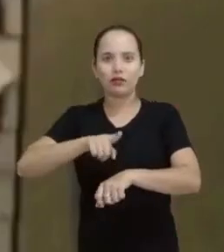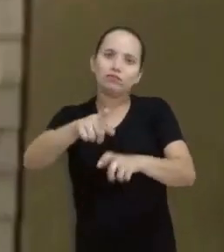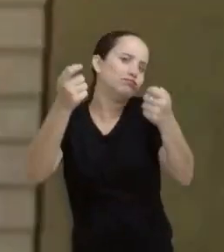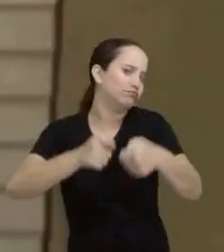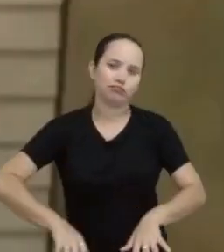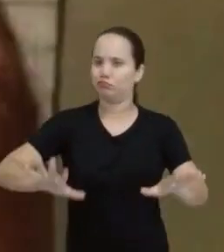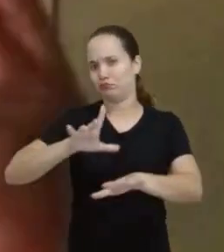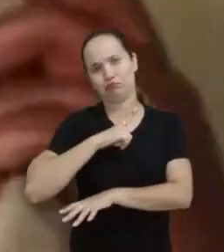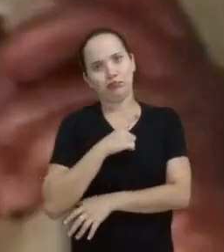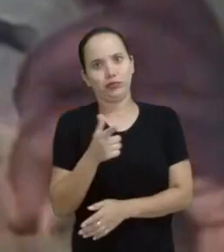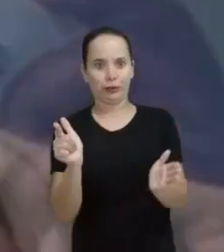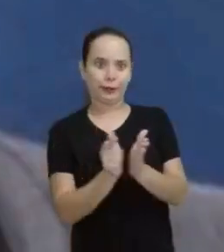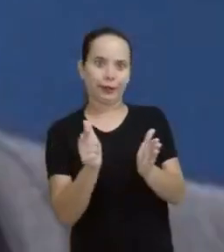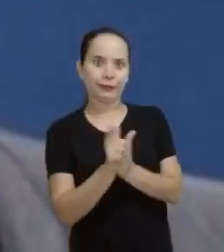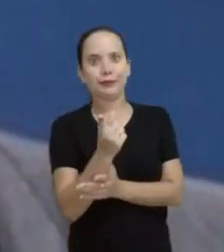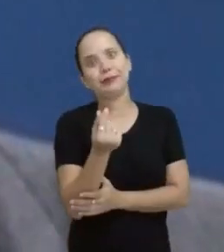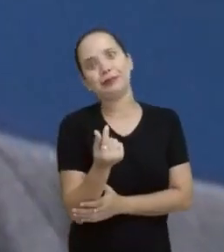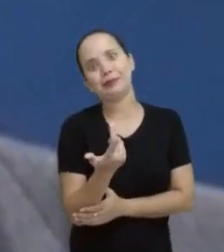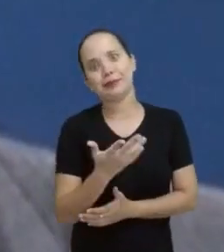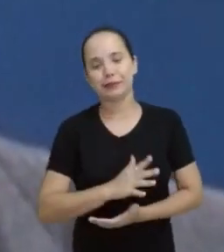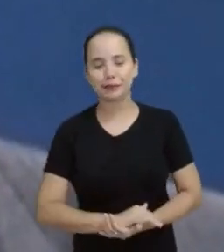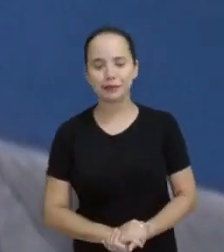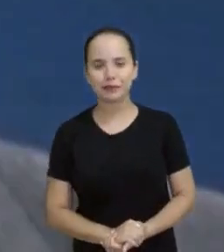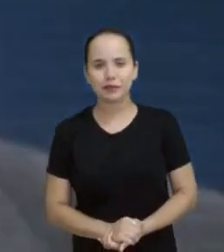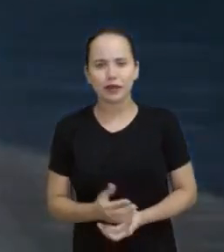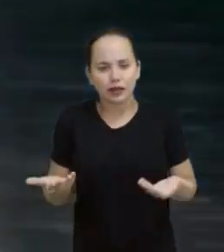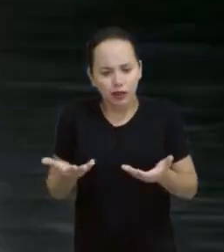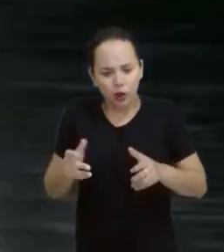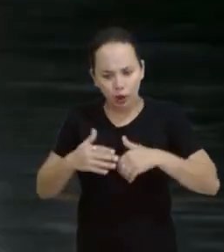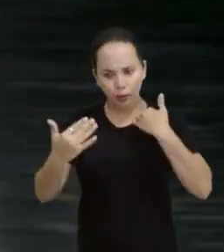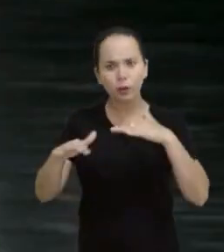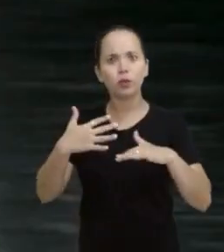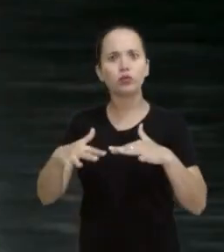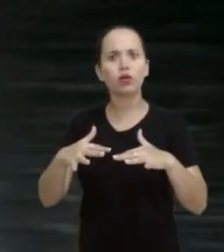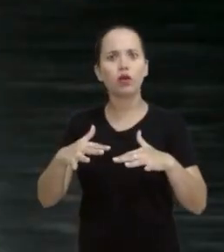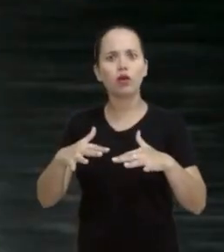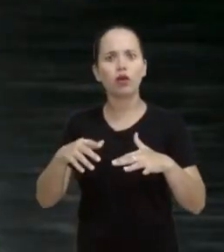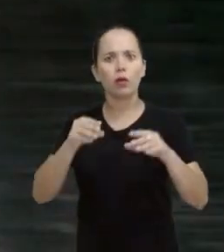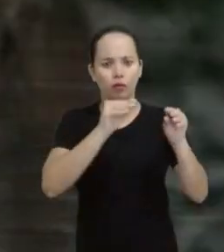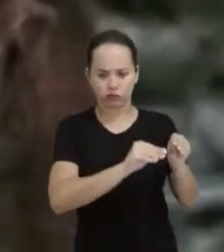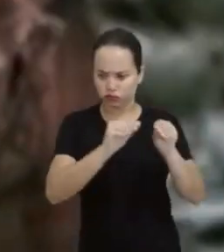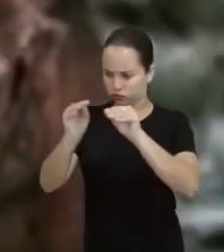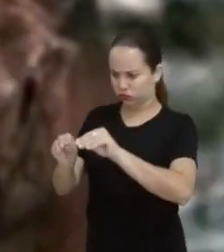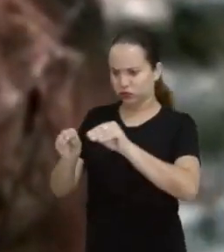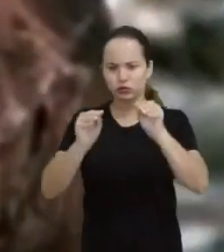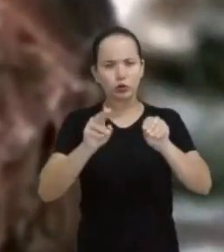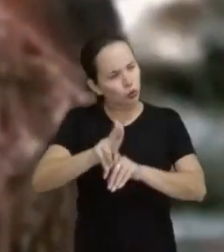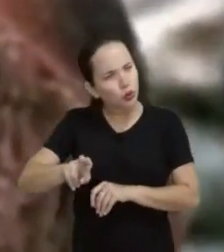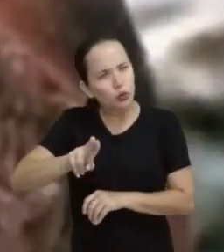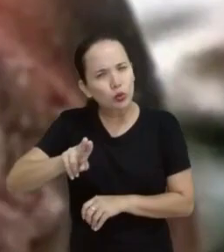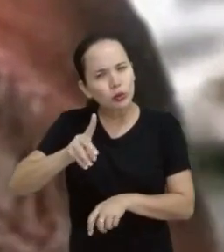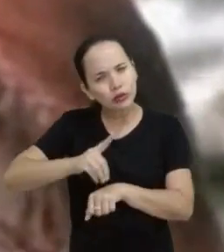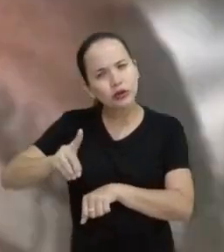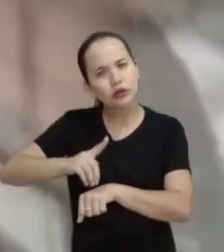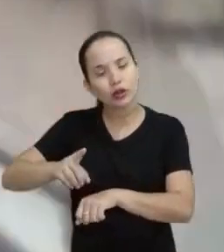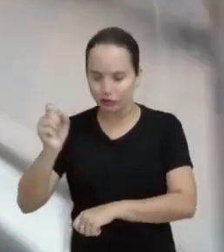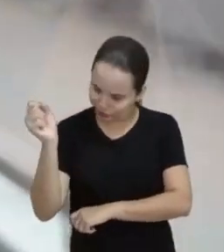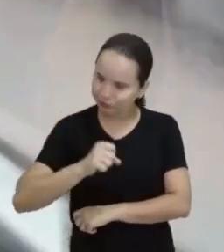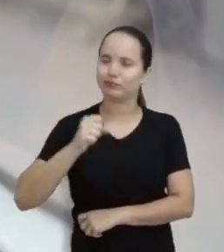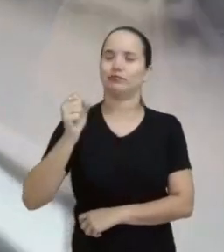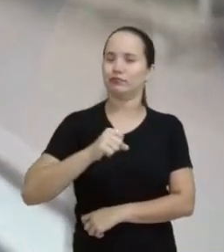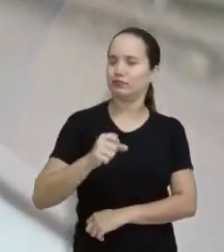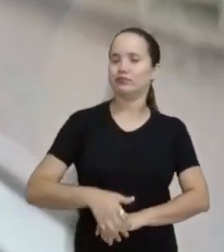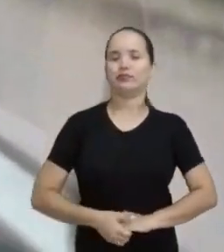com dinheiro de papel. E para se locomover? Será que estamos usando muito digital? Com certeza, não